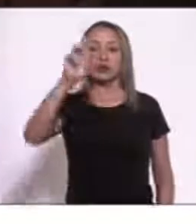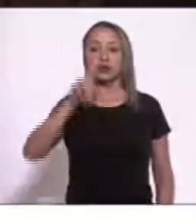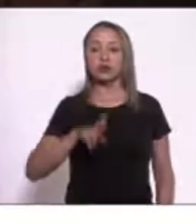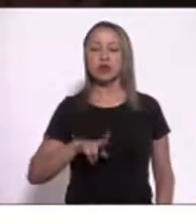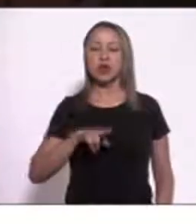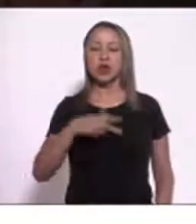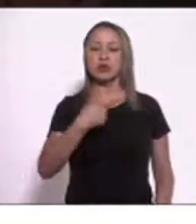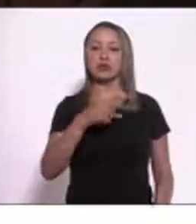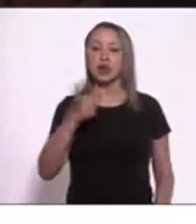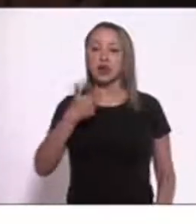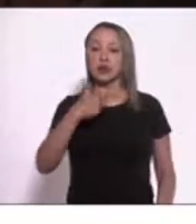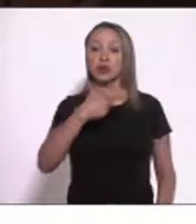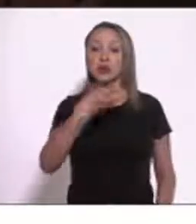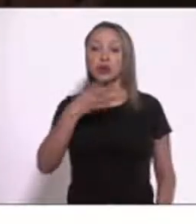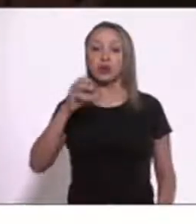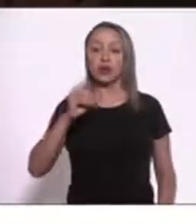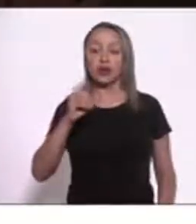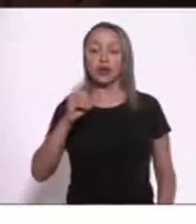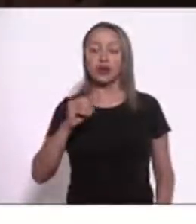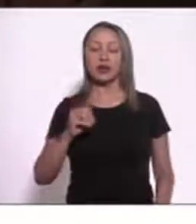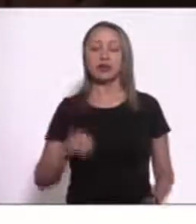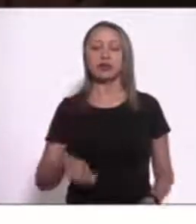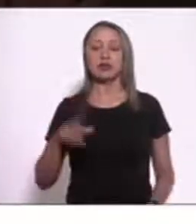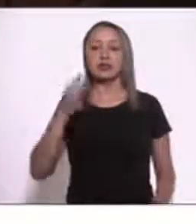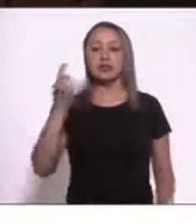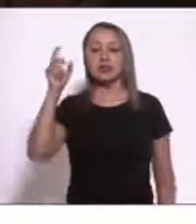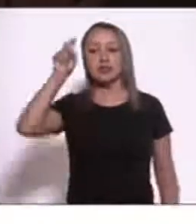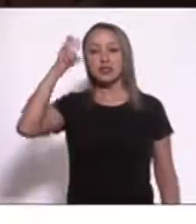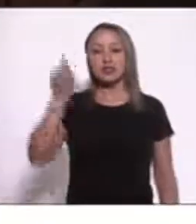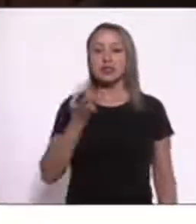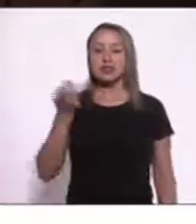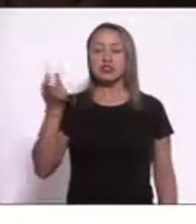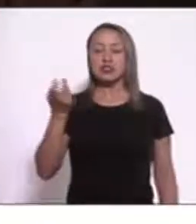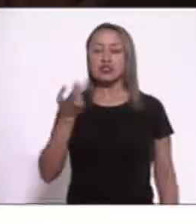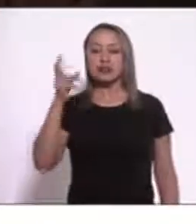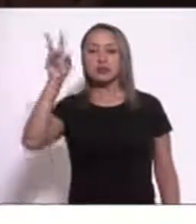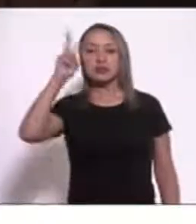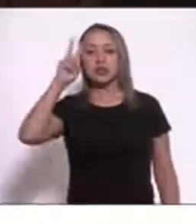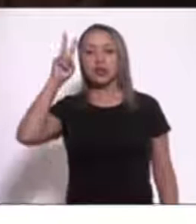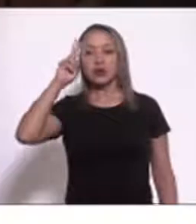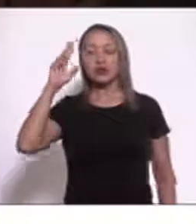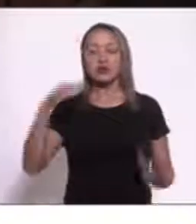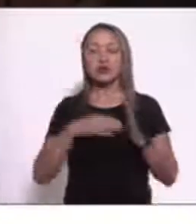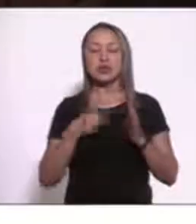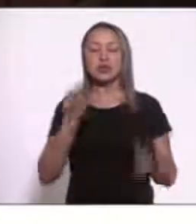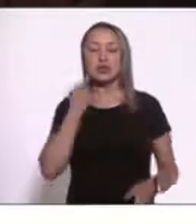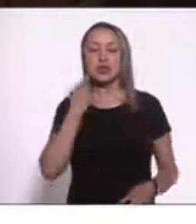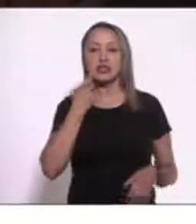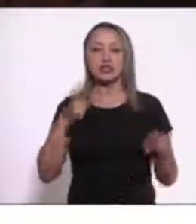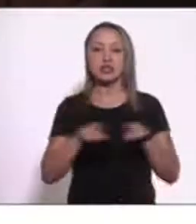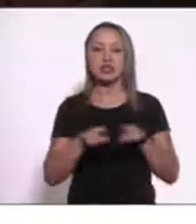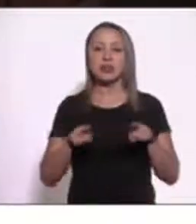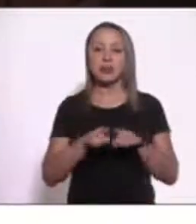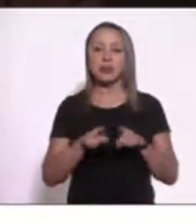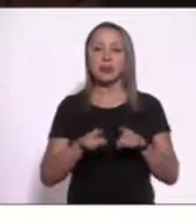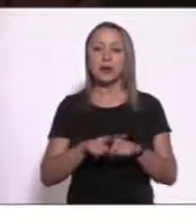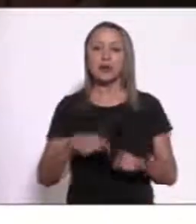R$ 12,40 de segunda a sexta-feira para cada sentido e